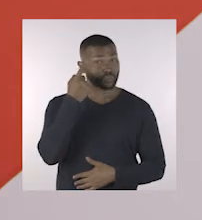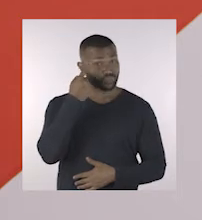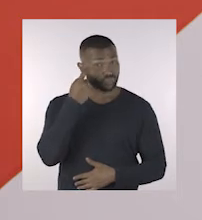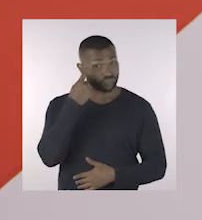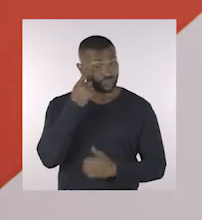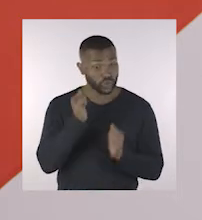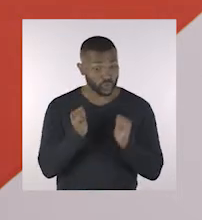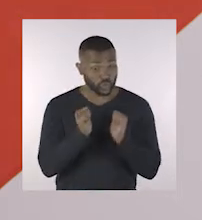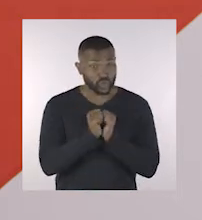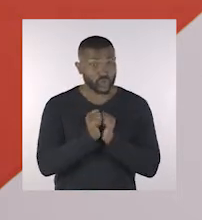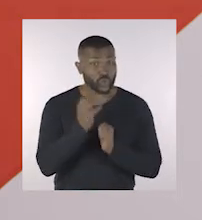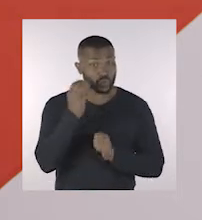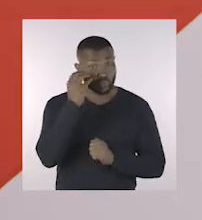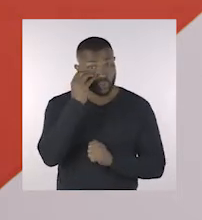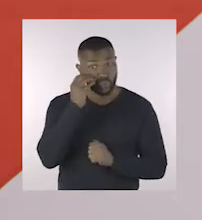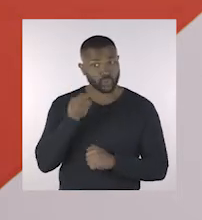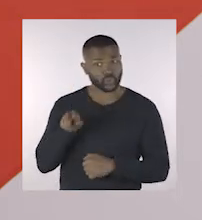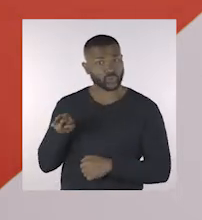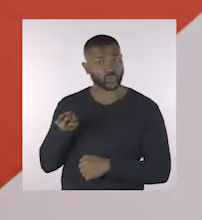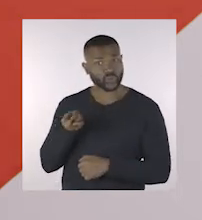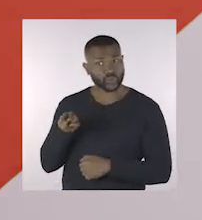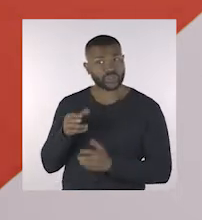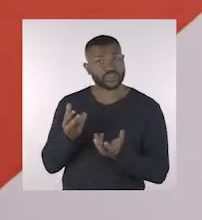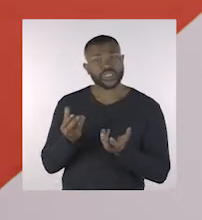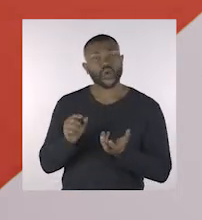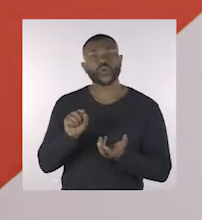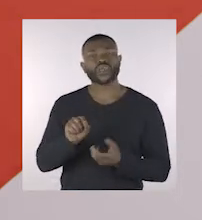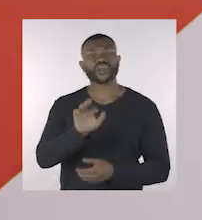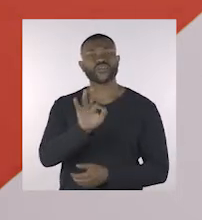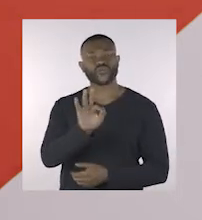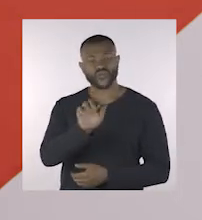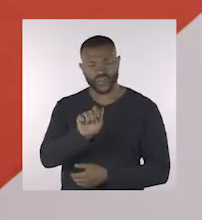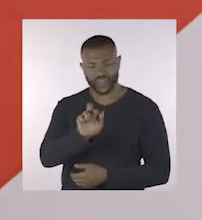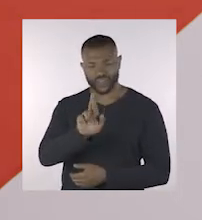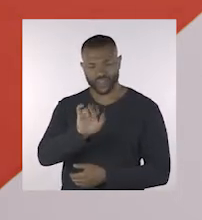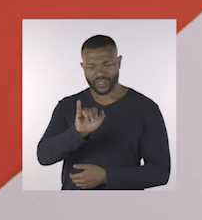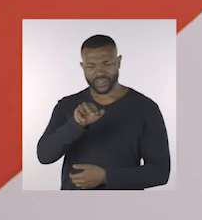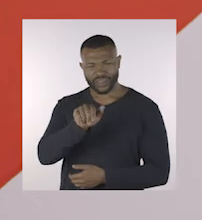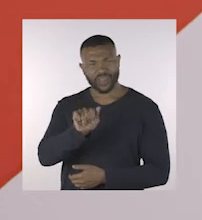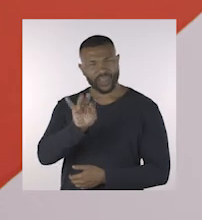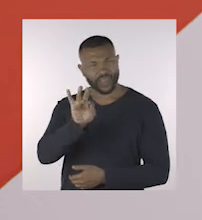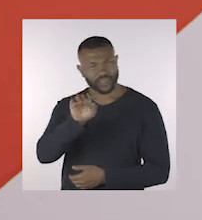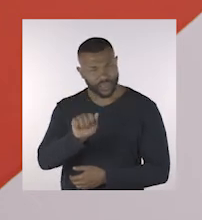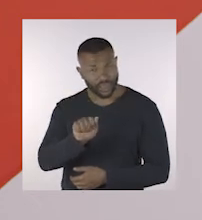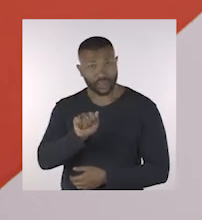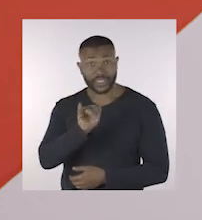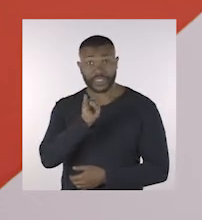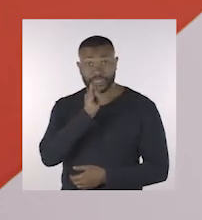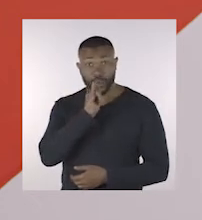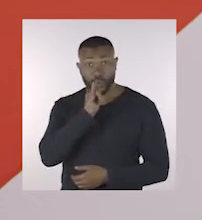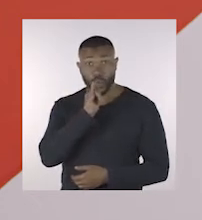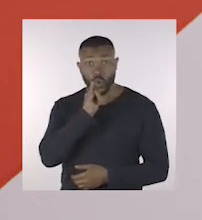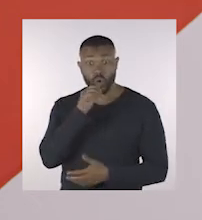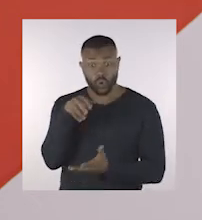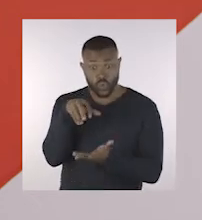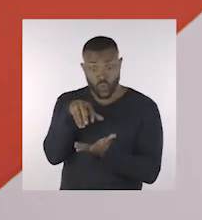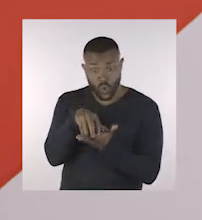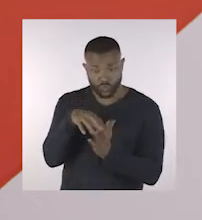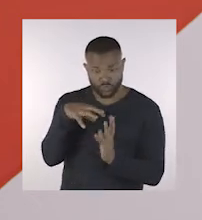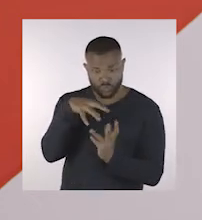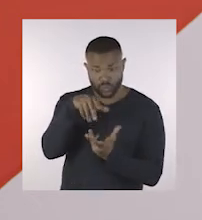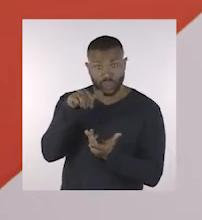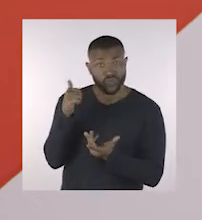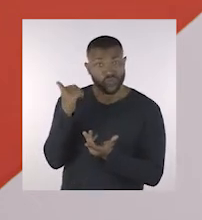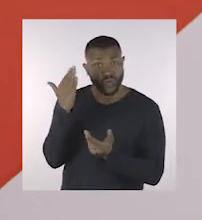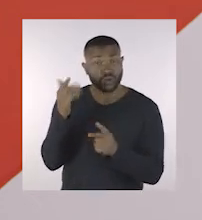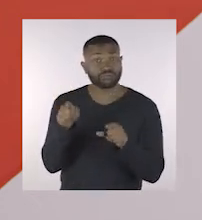Paulo e o Dória junto cobrando queria implantar a farinatta afar a Que órgãos internacionais